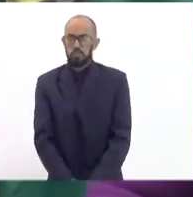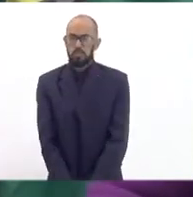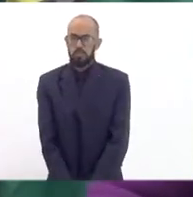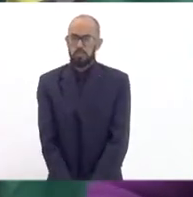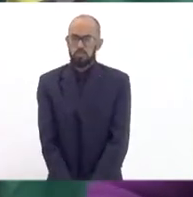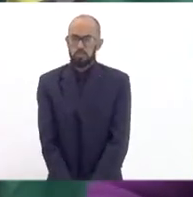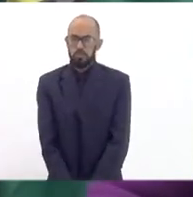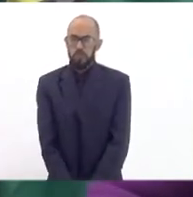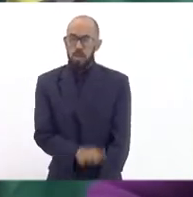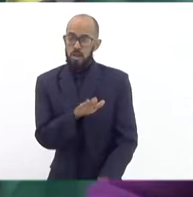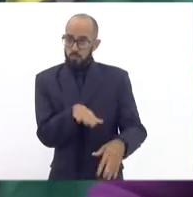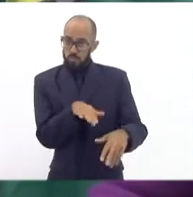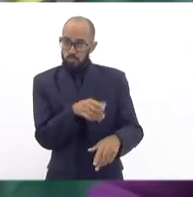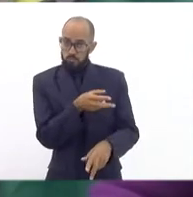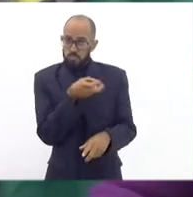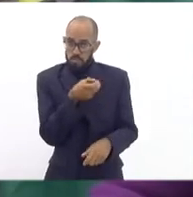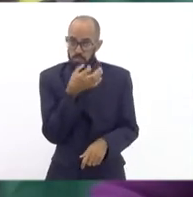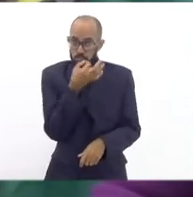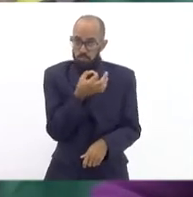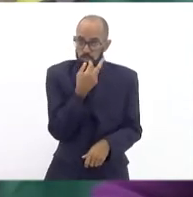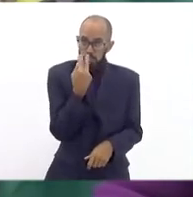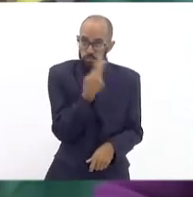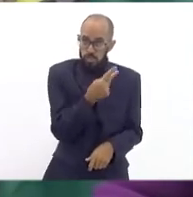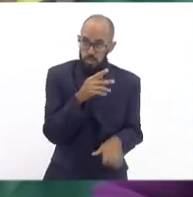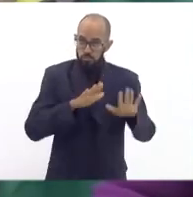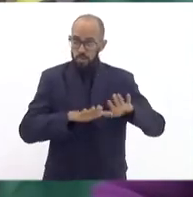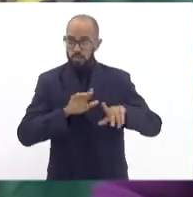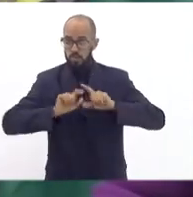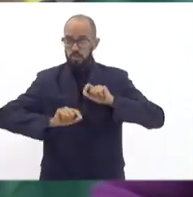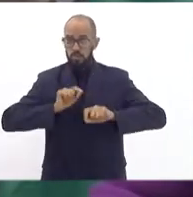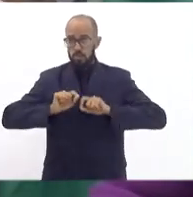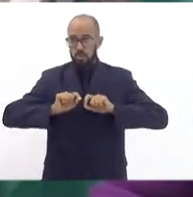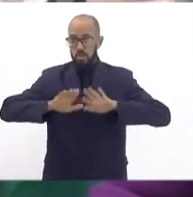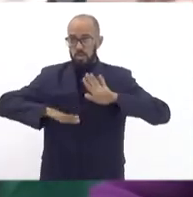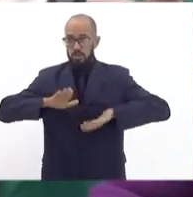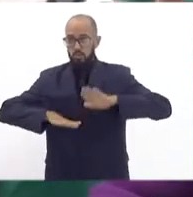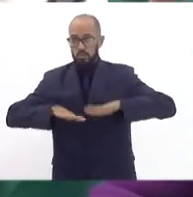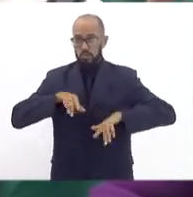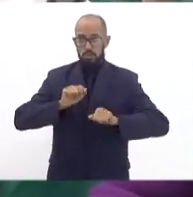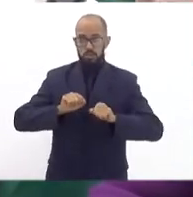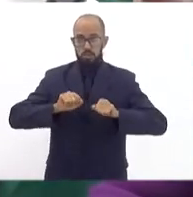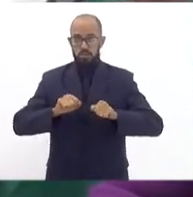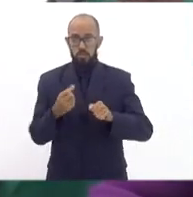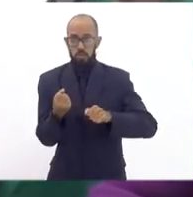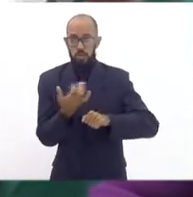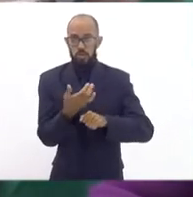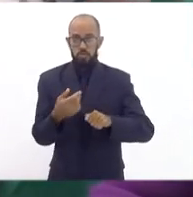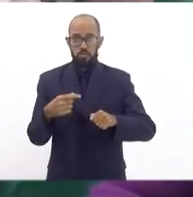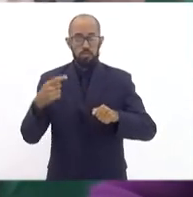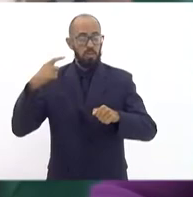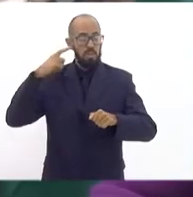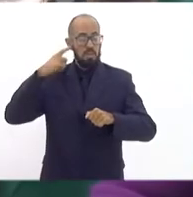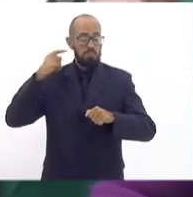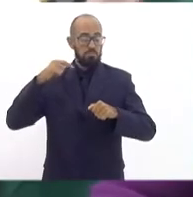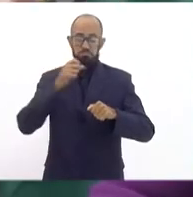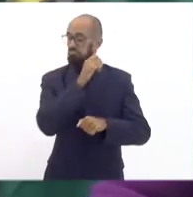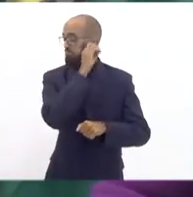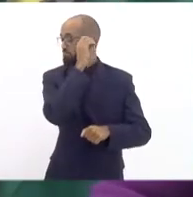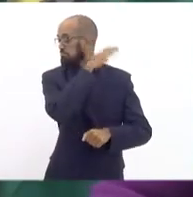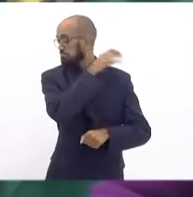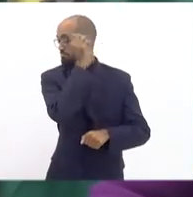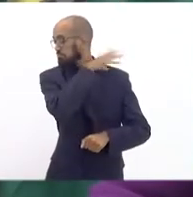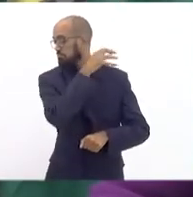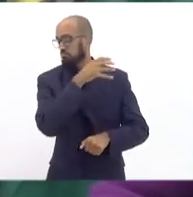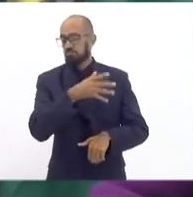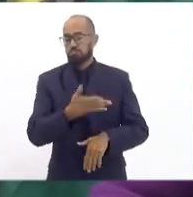vezes é ouvido, mas aí, nessa oitiva, entra num ouvido e sai no outro. Pelo